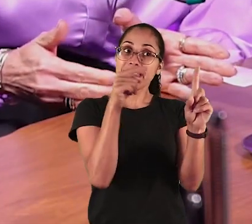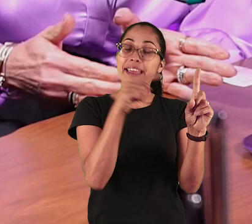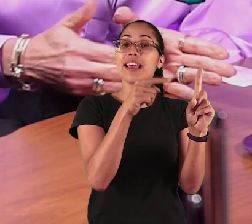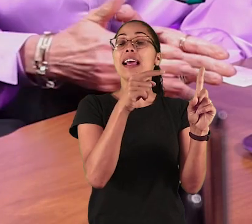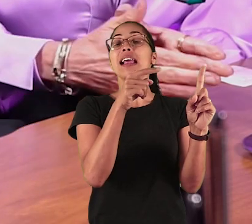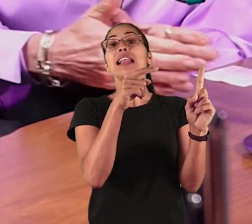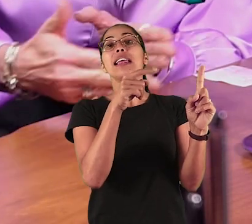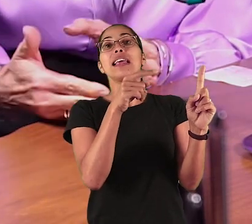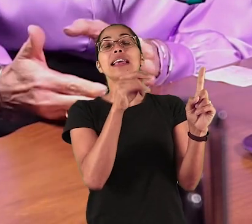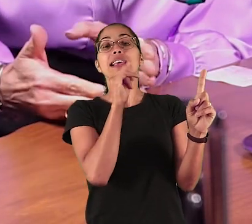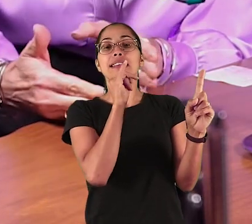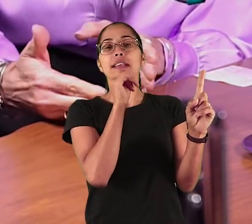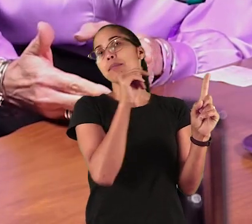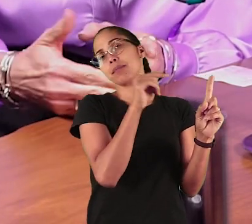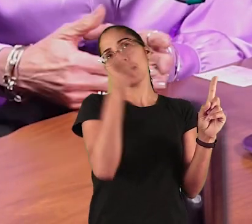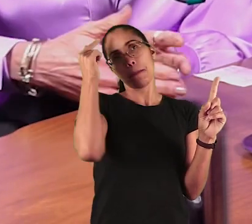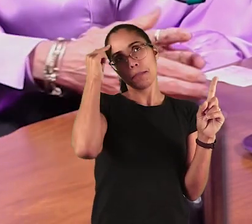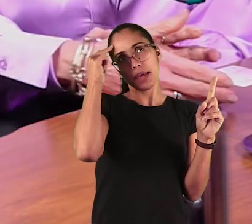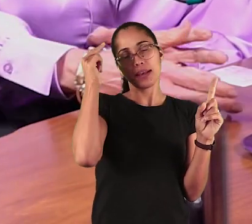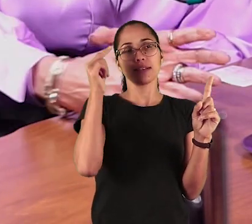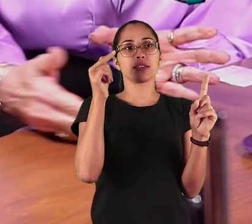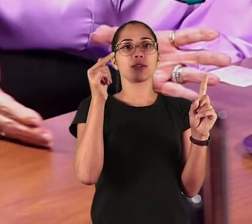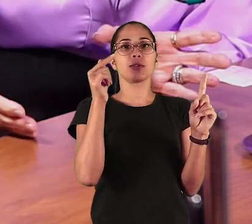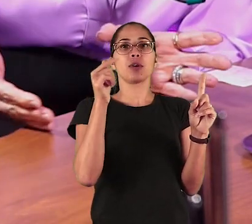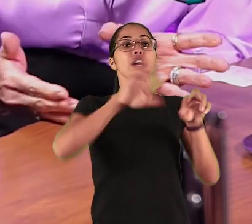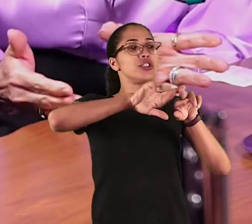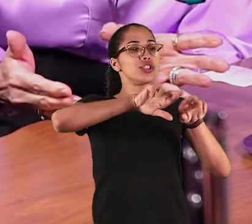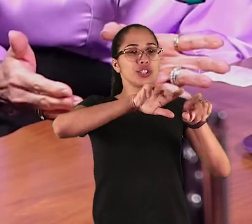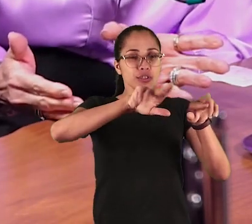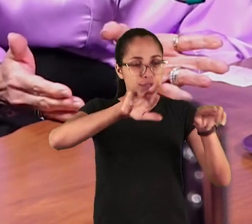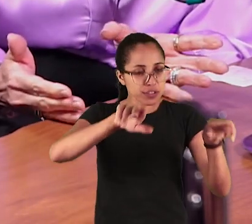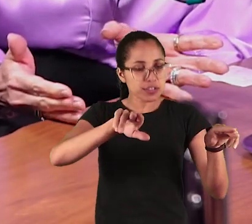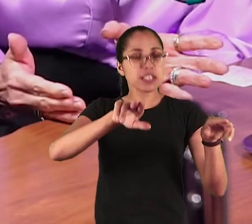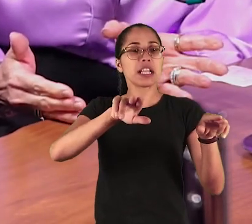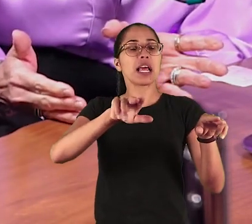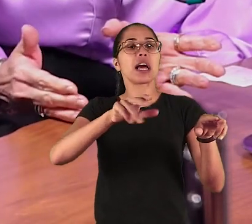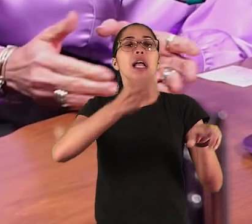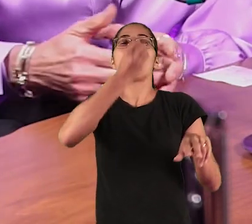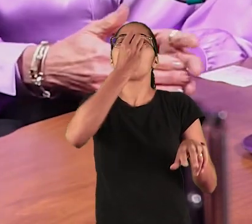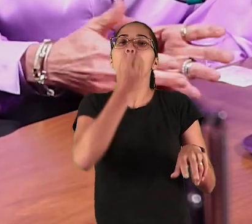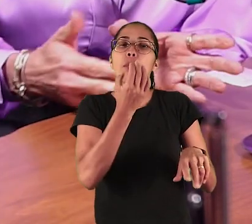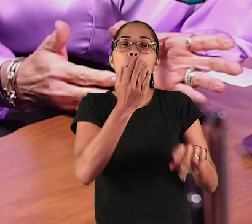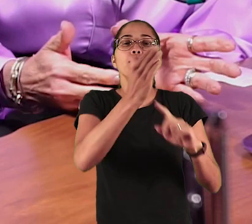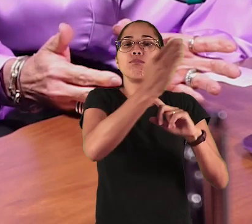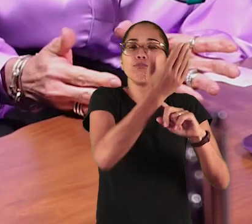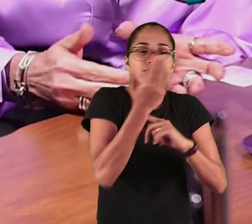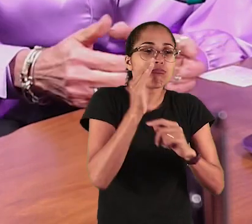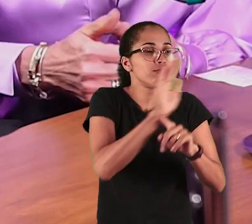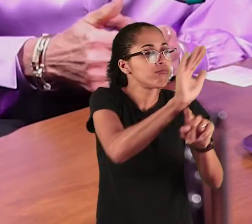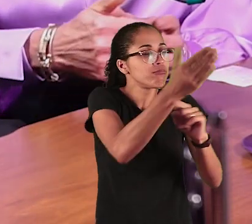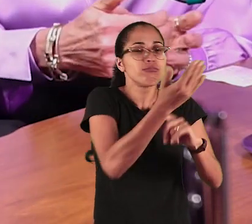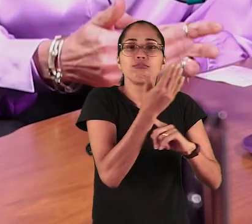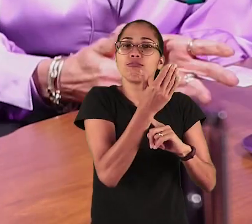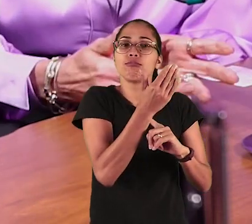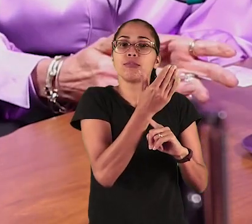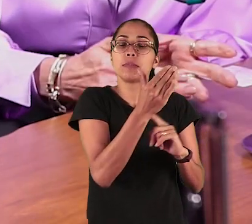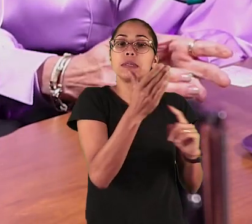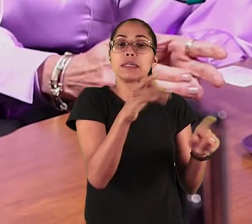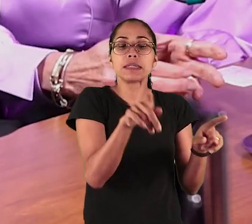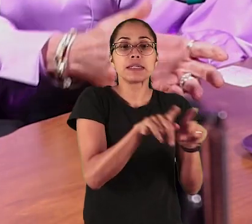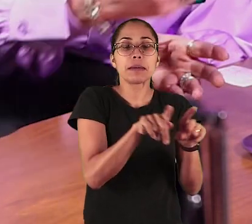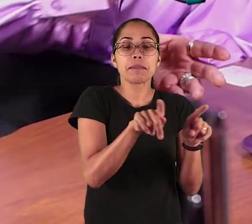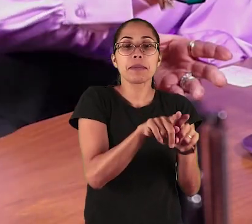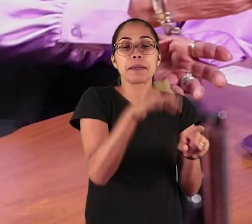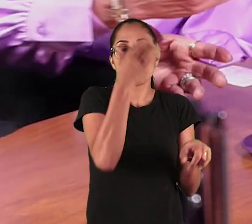uma visão que casem com a visão de que a diversidade traz traz benefício para discussão para os benefícios